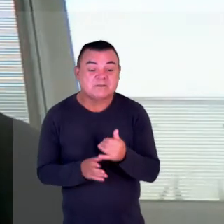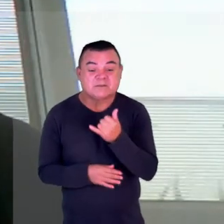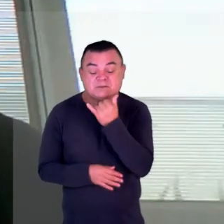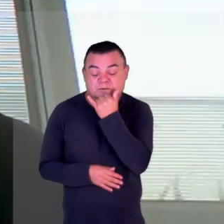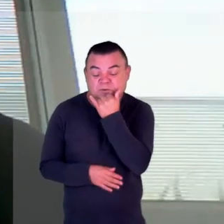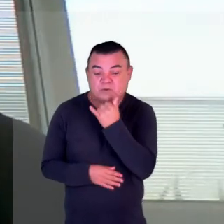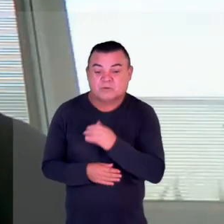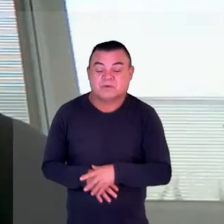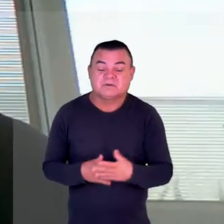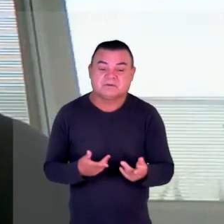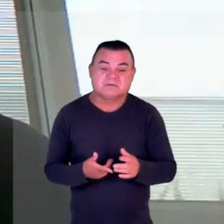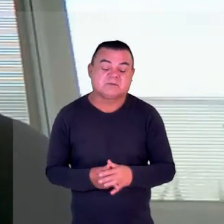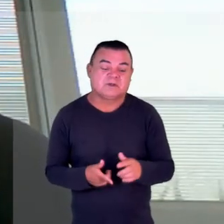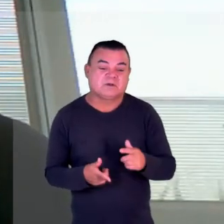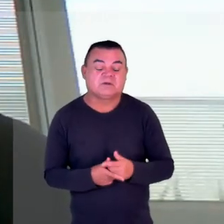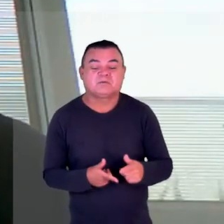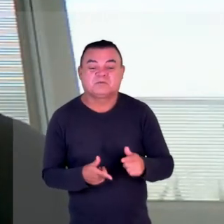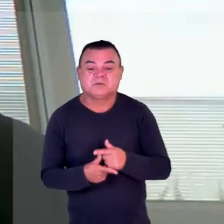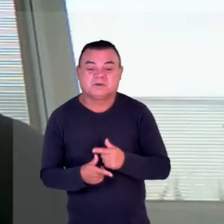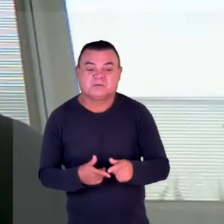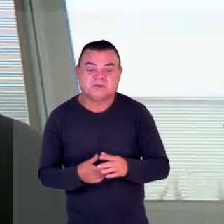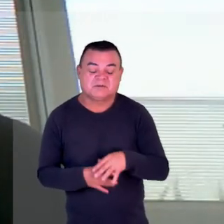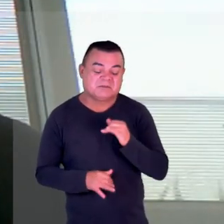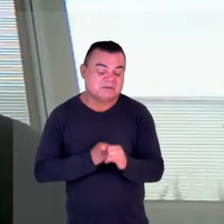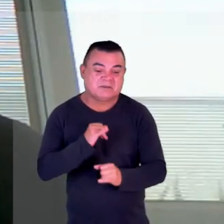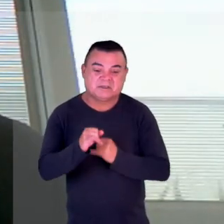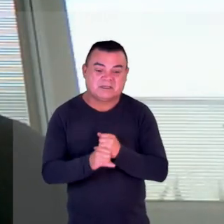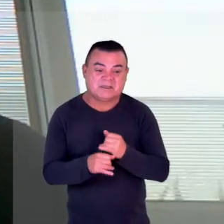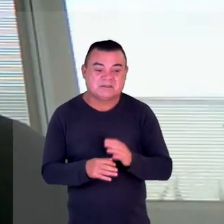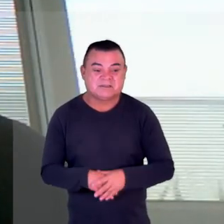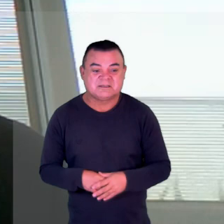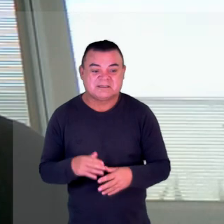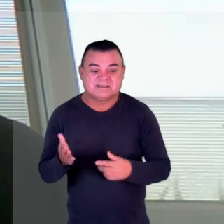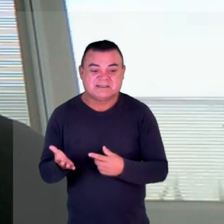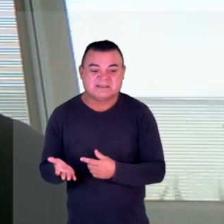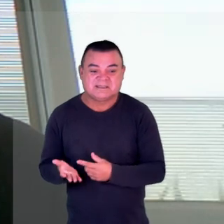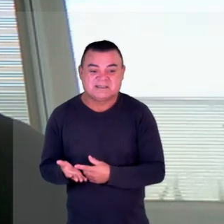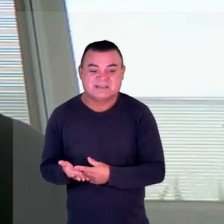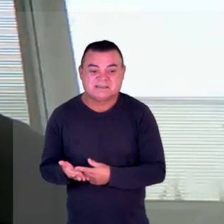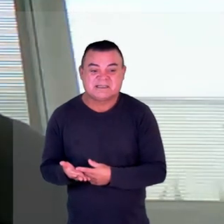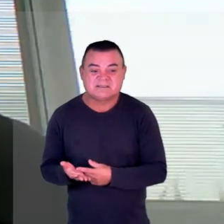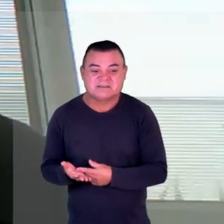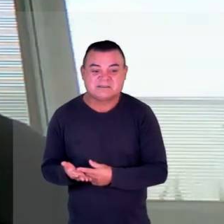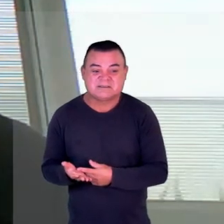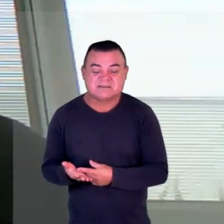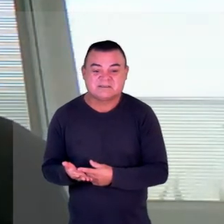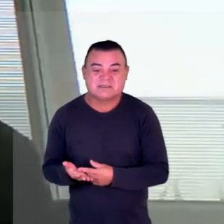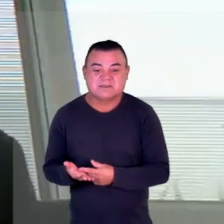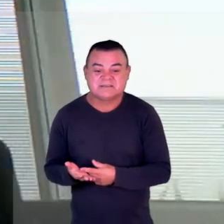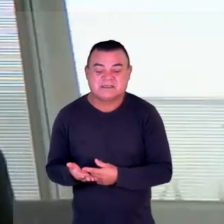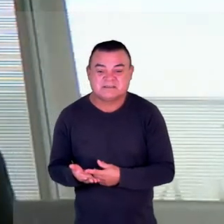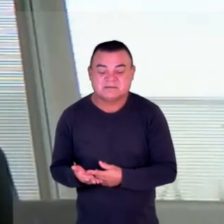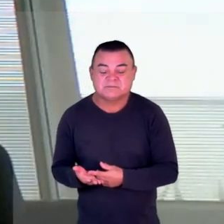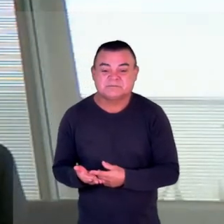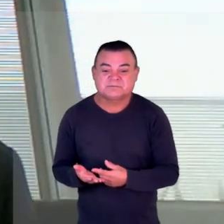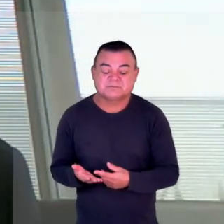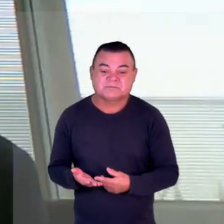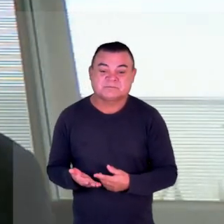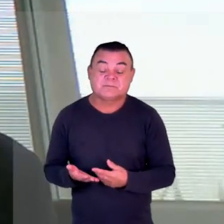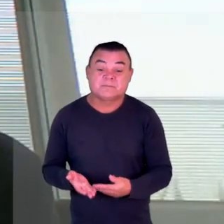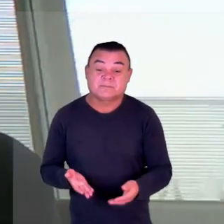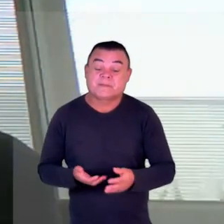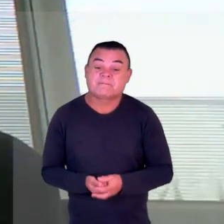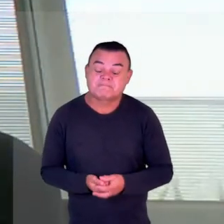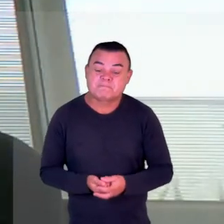saudação a todas e a todos eh eminente Procurador Geral eh militar